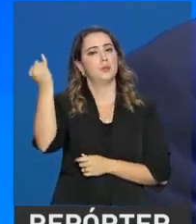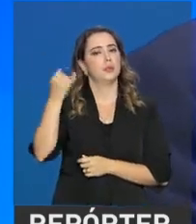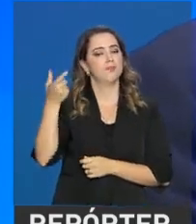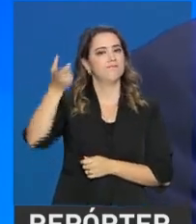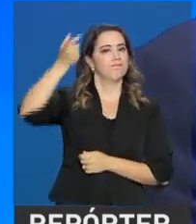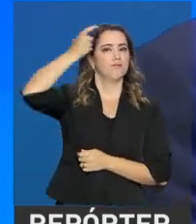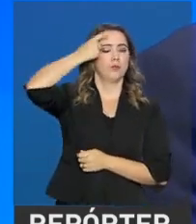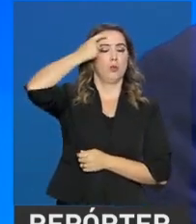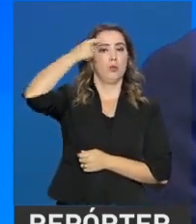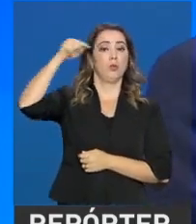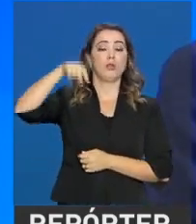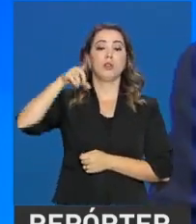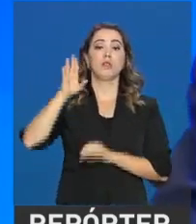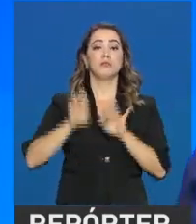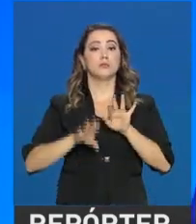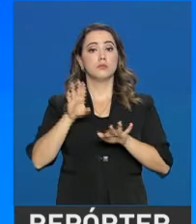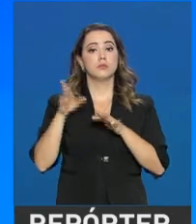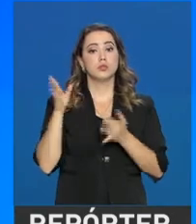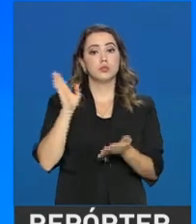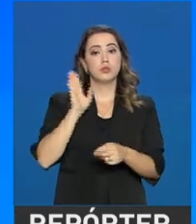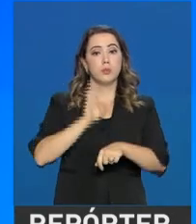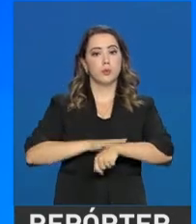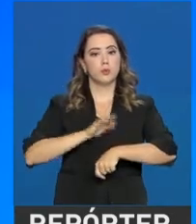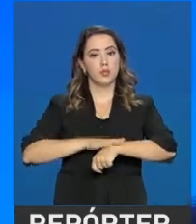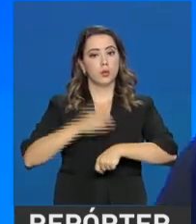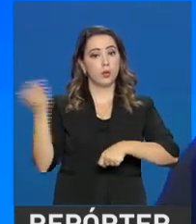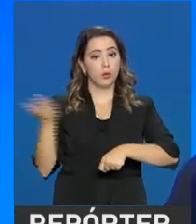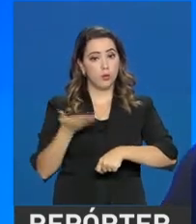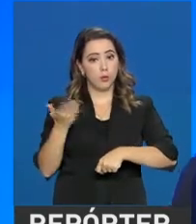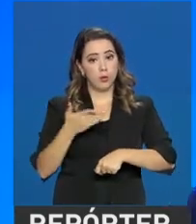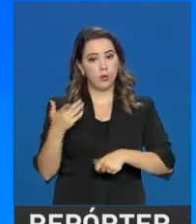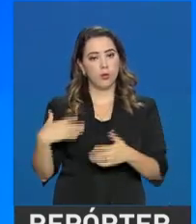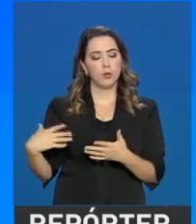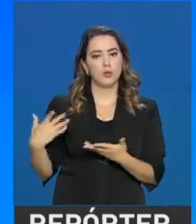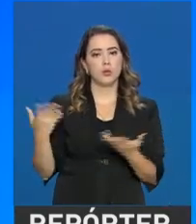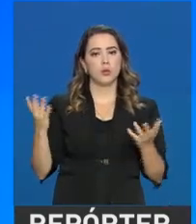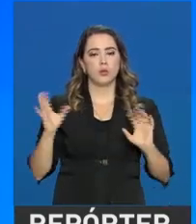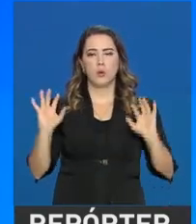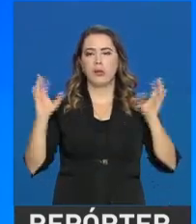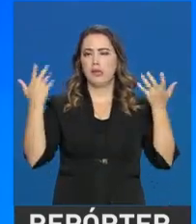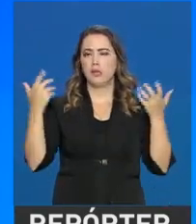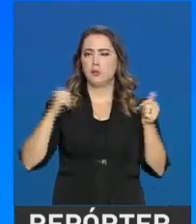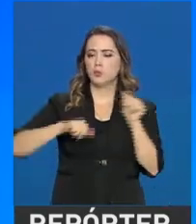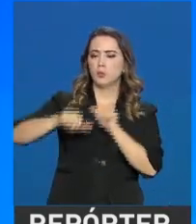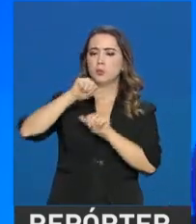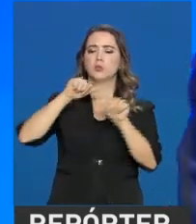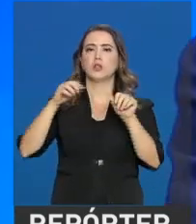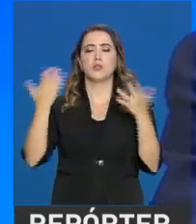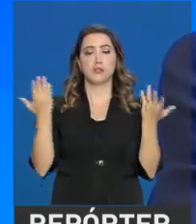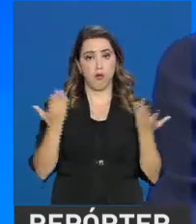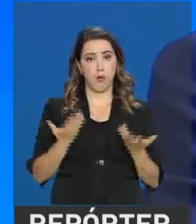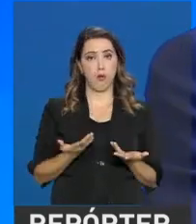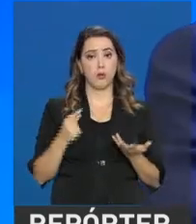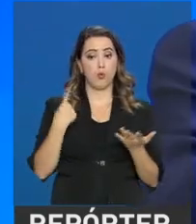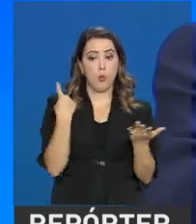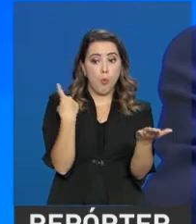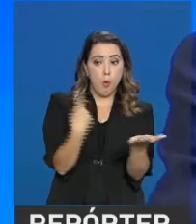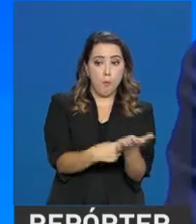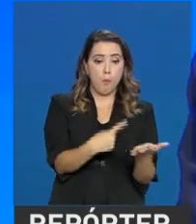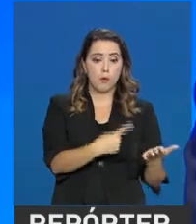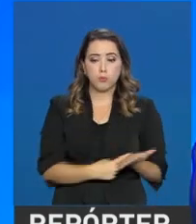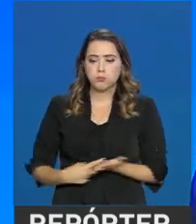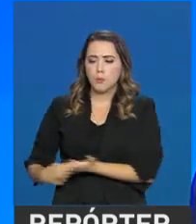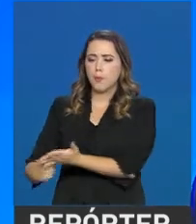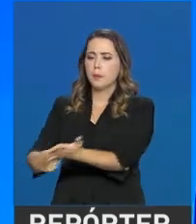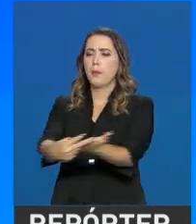ter talvez chegar agora e à semelhança do clima chegarmos a um acordo com